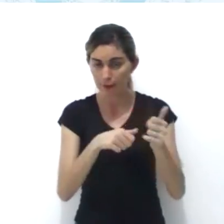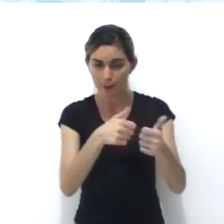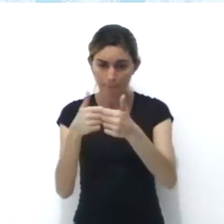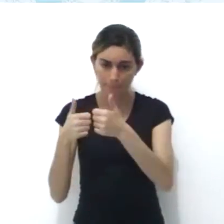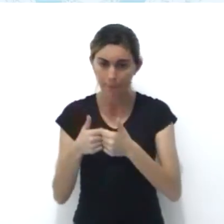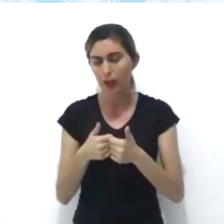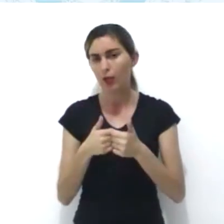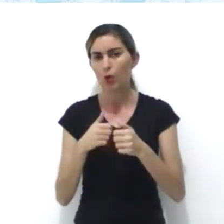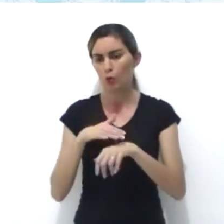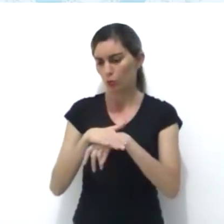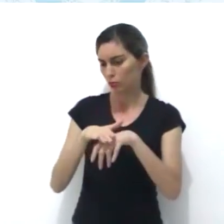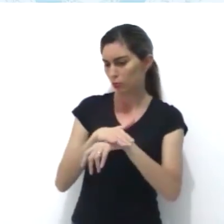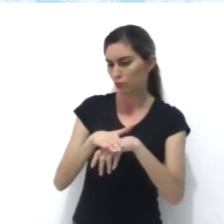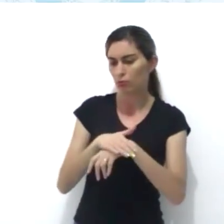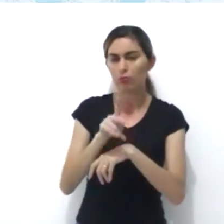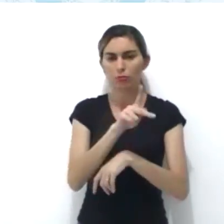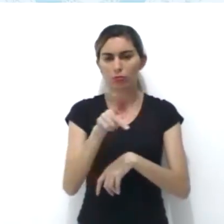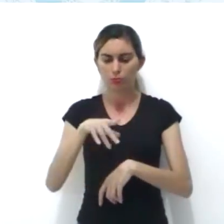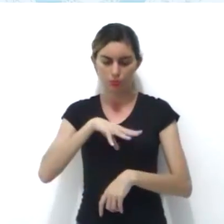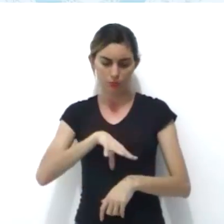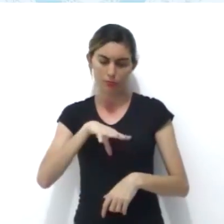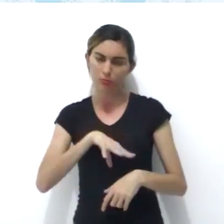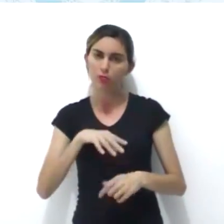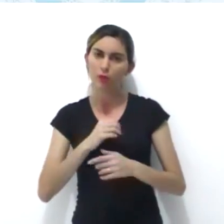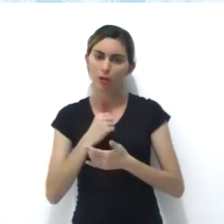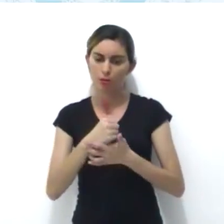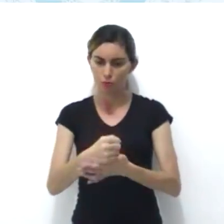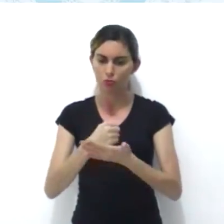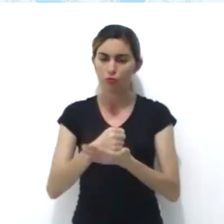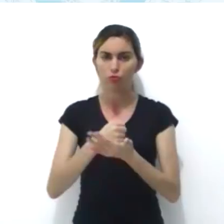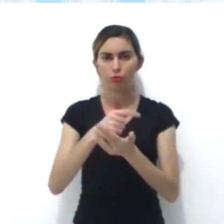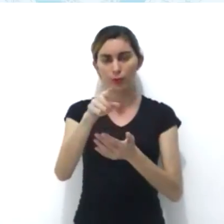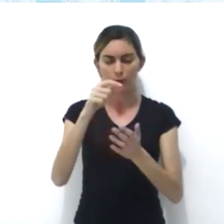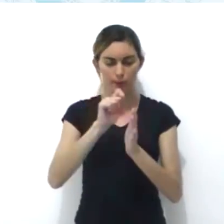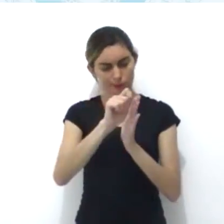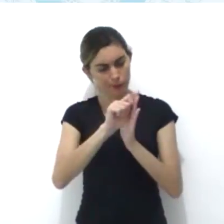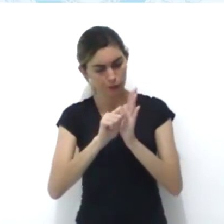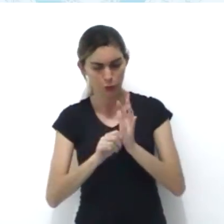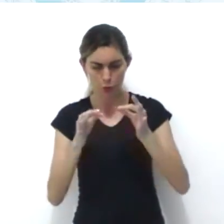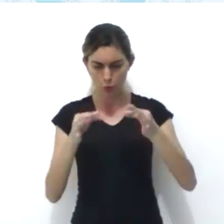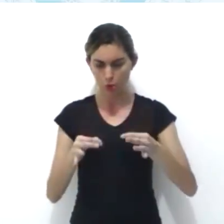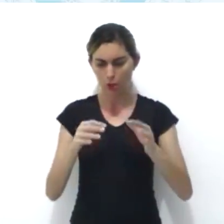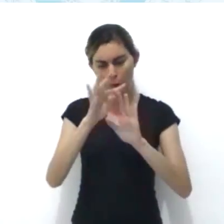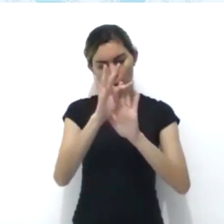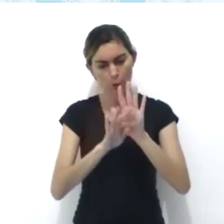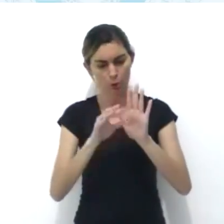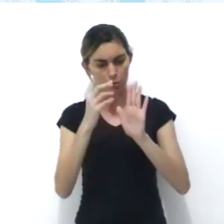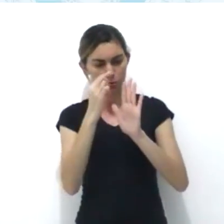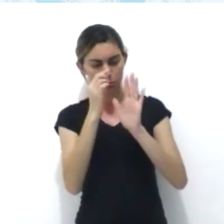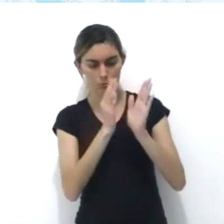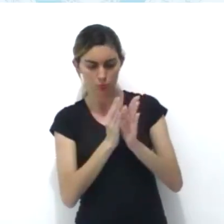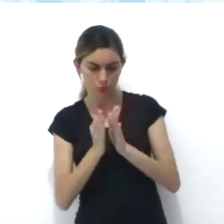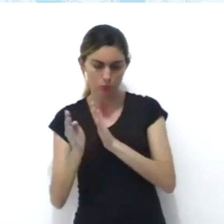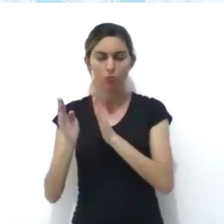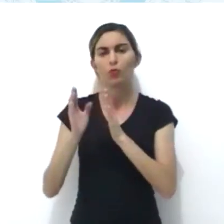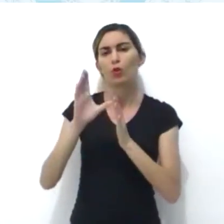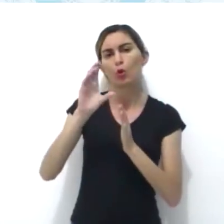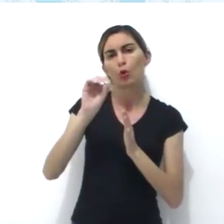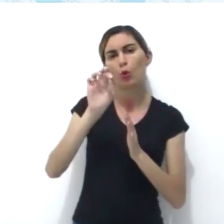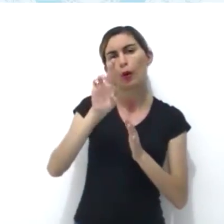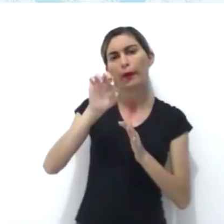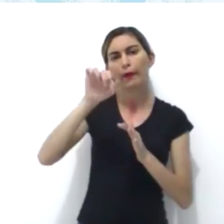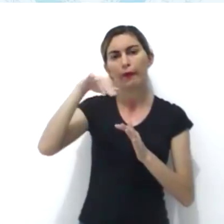consegue escrever tão bem. Conversa ali com o professor de português, que ele te ajuda ali a ver se tem coerência no texto, se